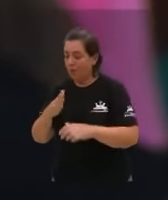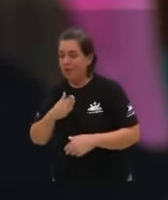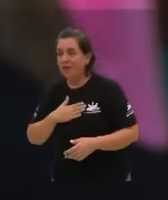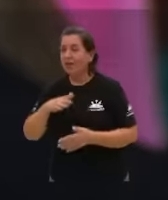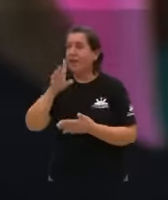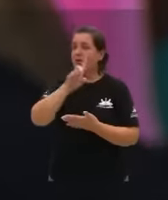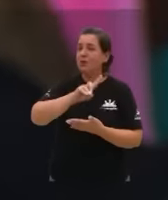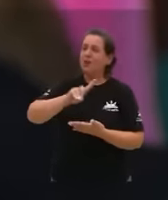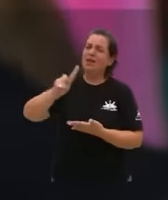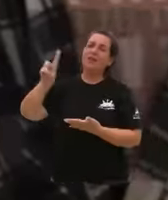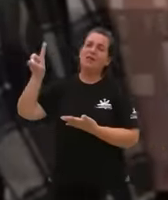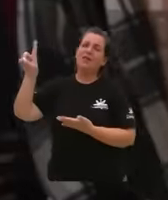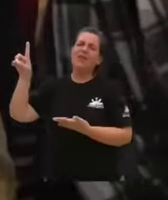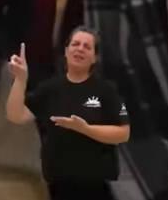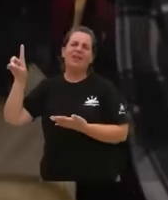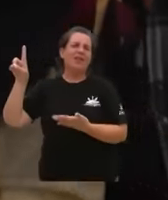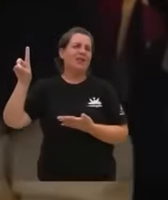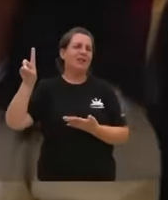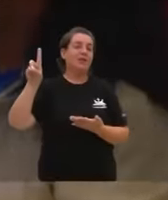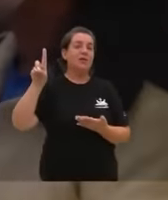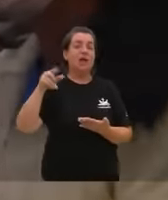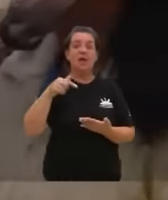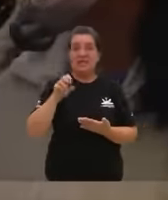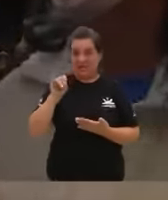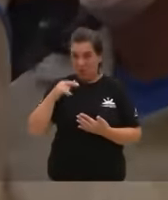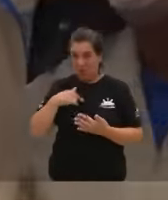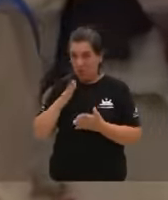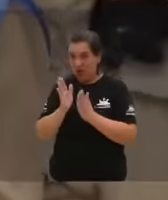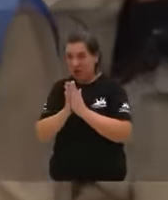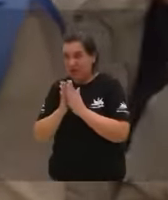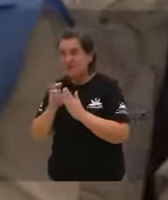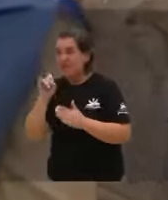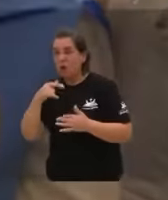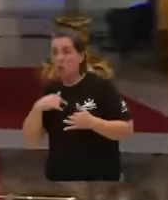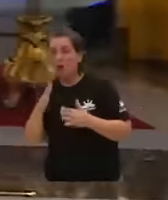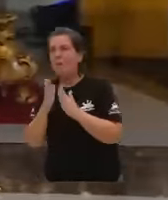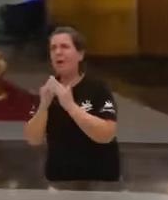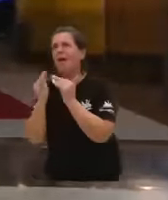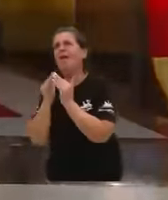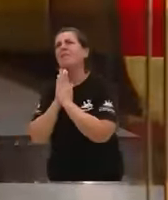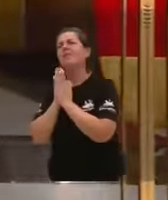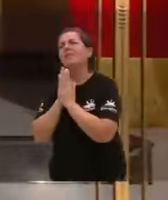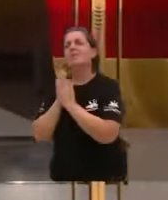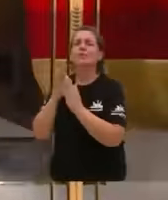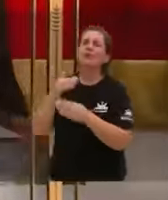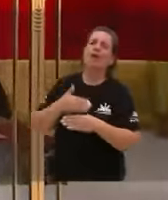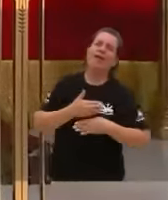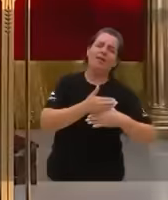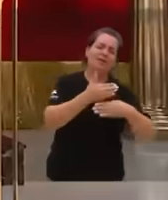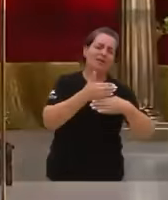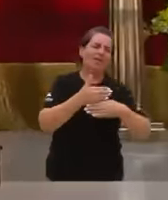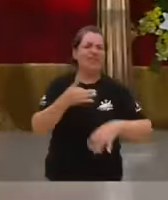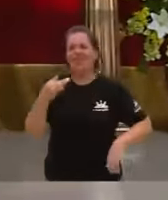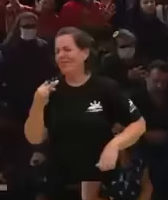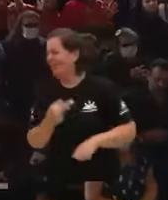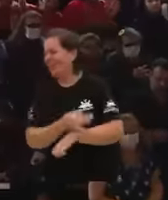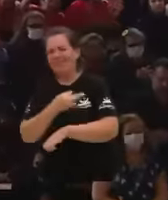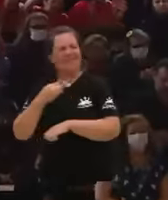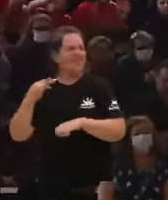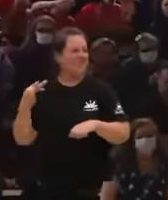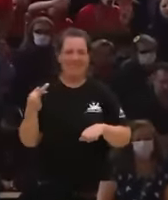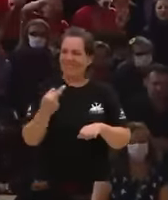ao poder de meu Deus. Seu orar, seu clamar, as muralhas